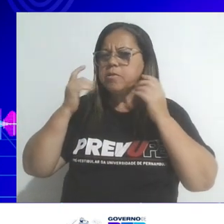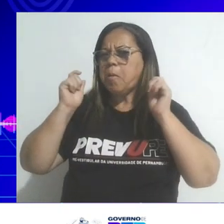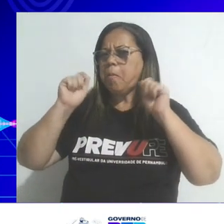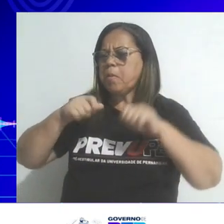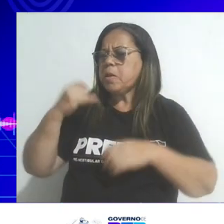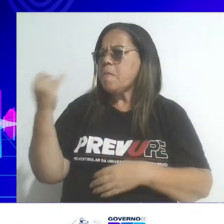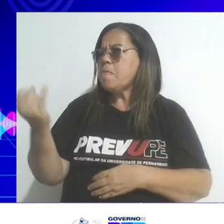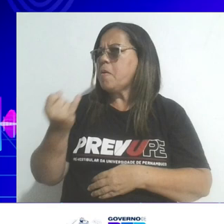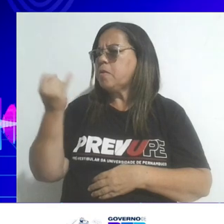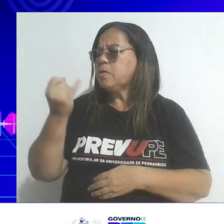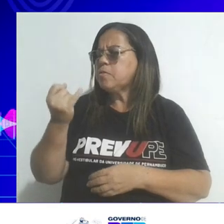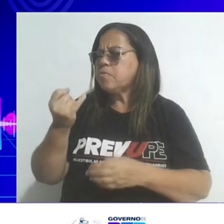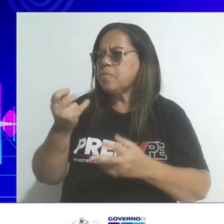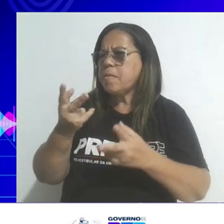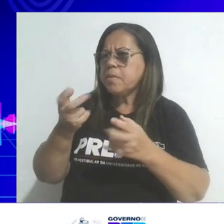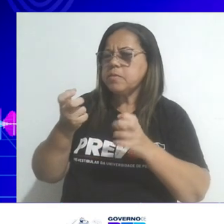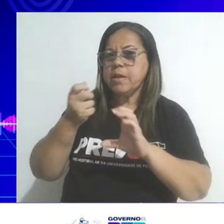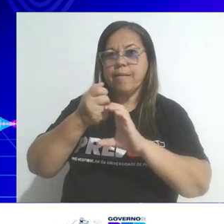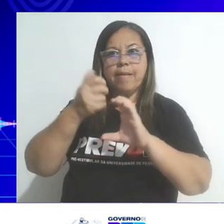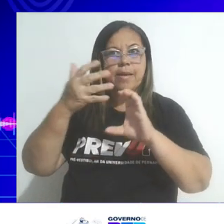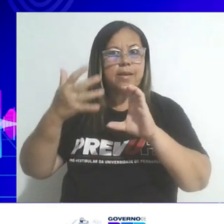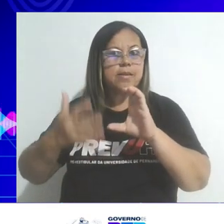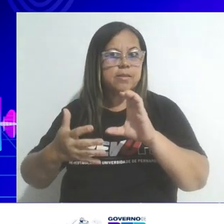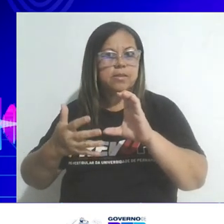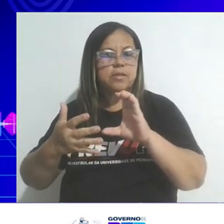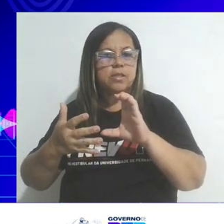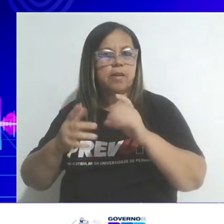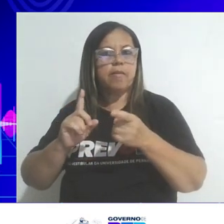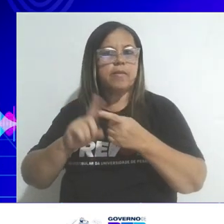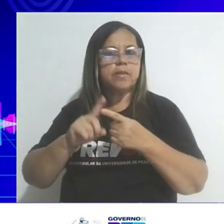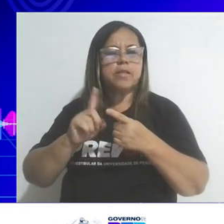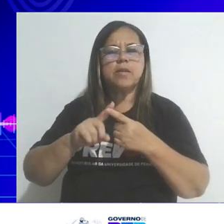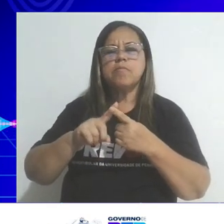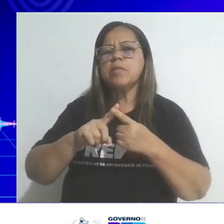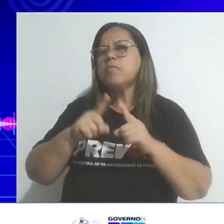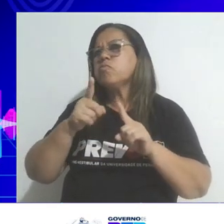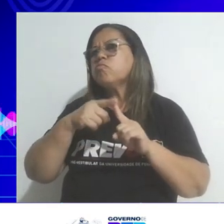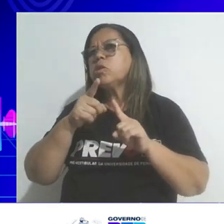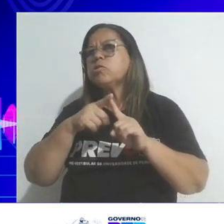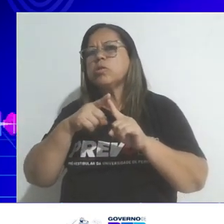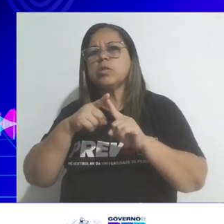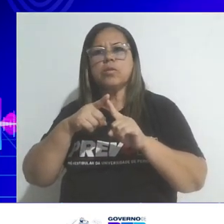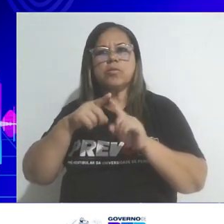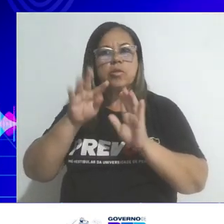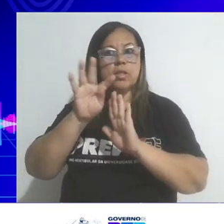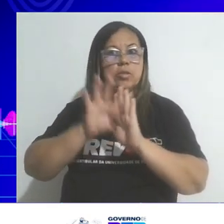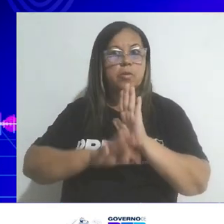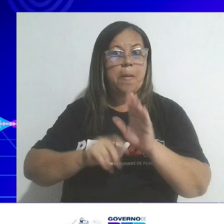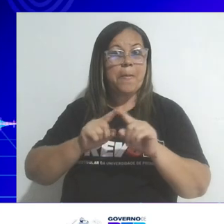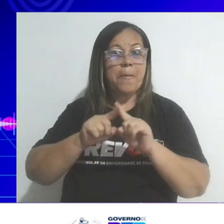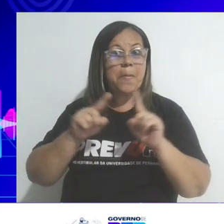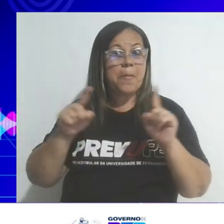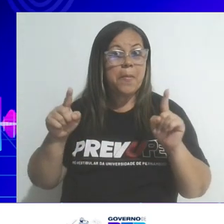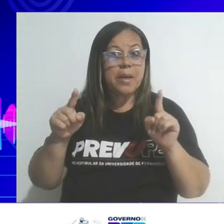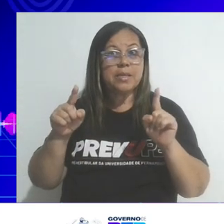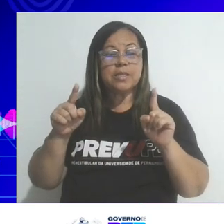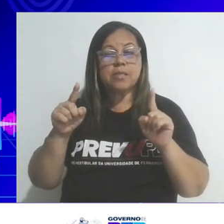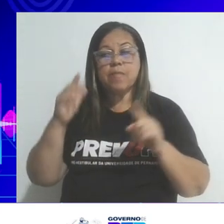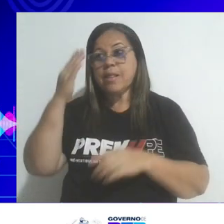características específicas e nuances das estruturas e nos estilos textuais mas ção amplia